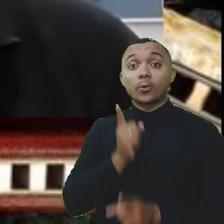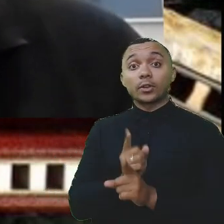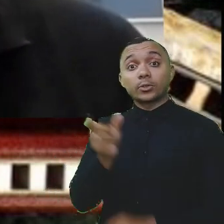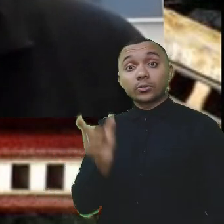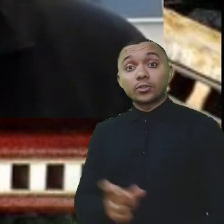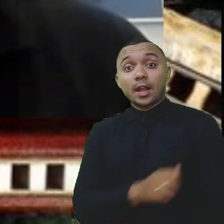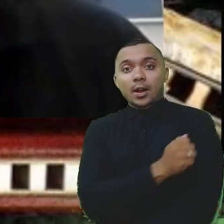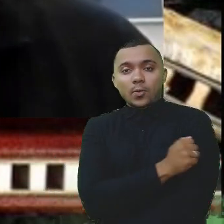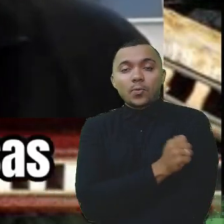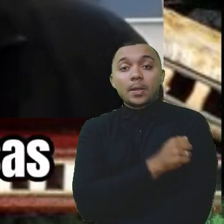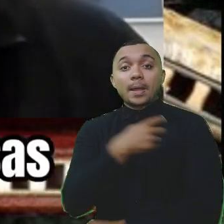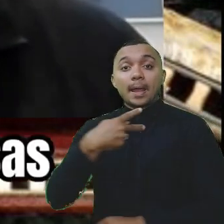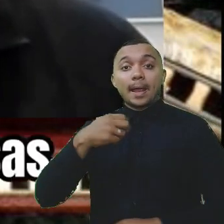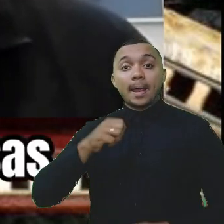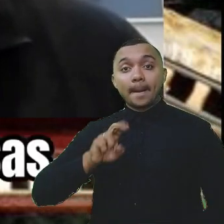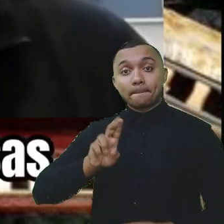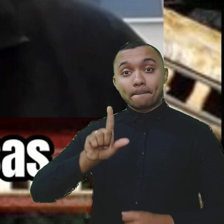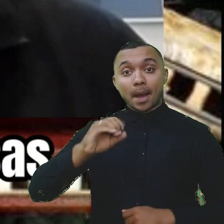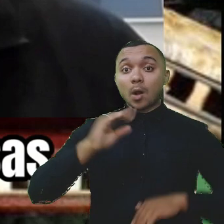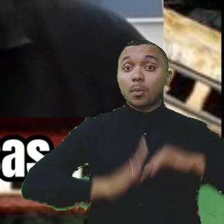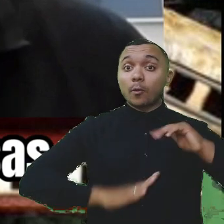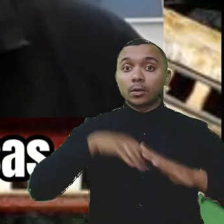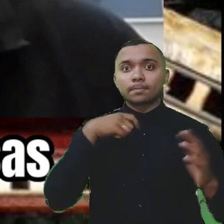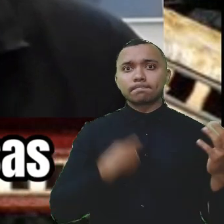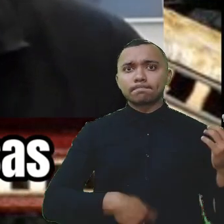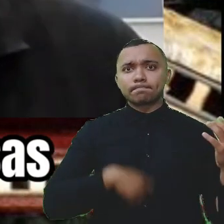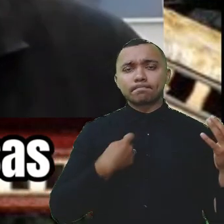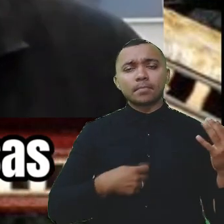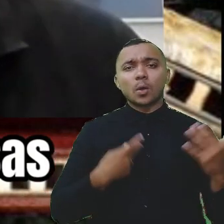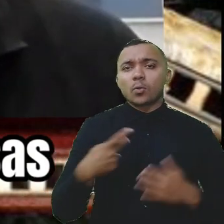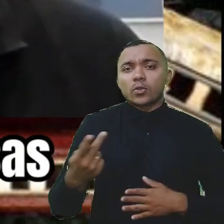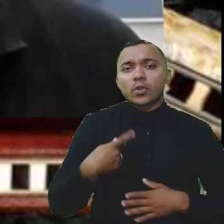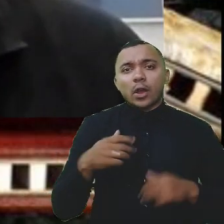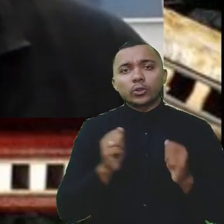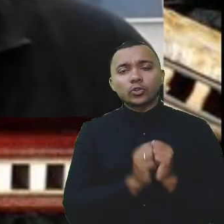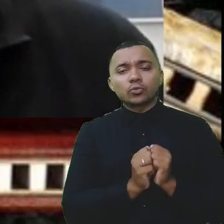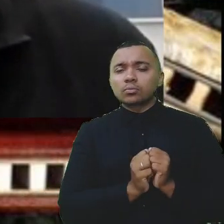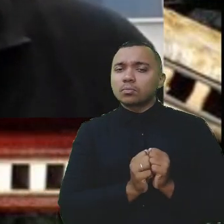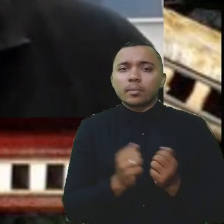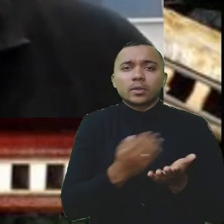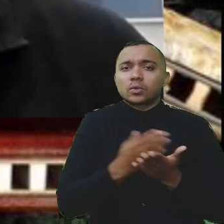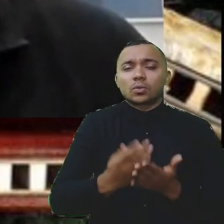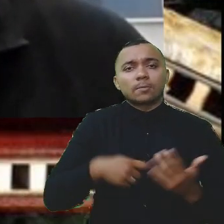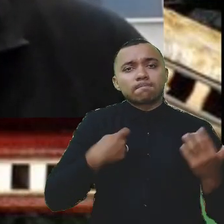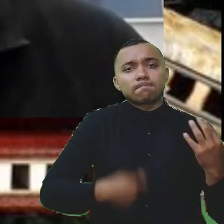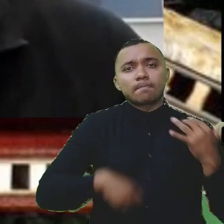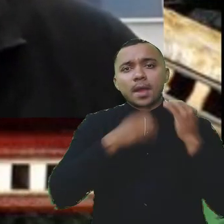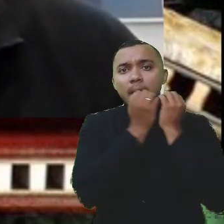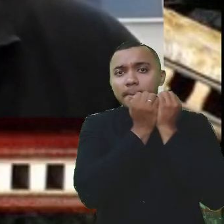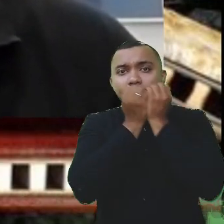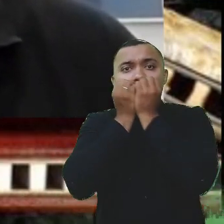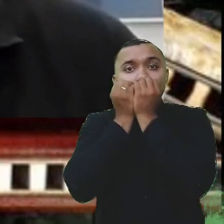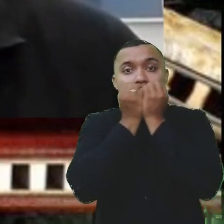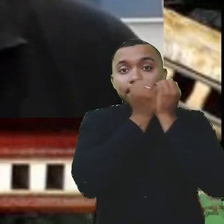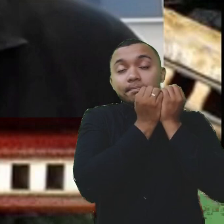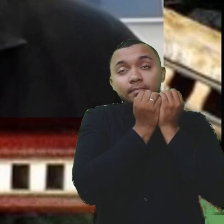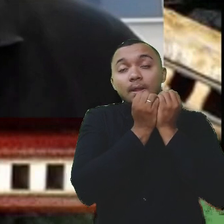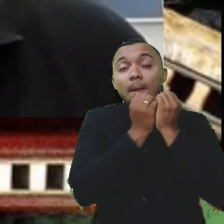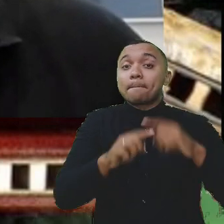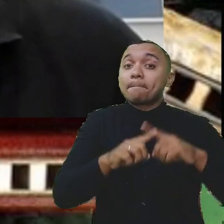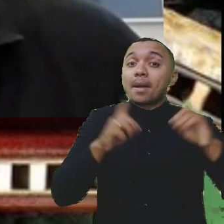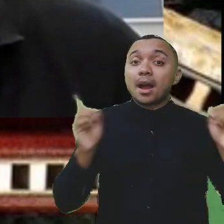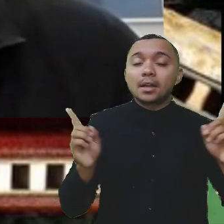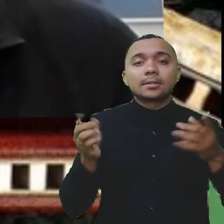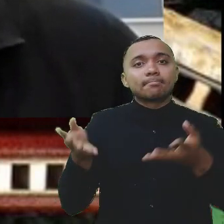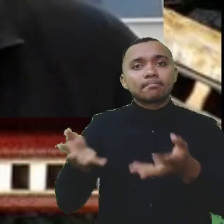Viana, violonista, e que a gente começou a tocar umas coisas. E, na verdade, ele estava